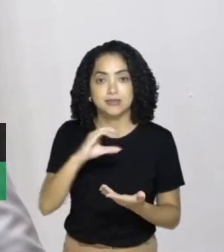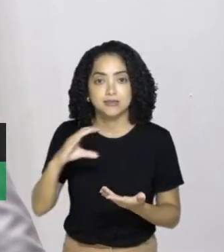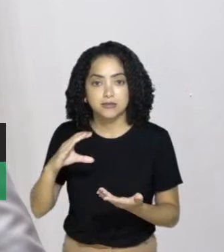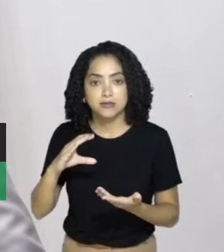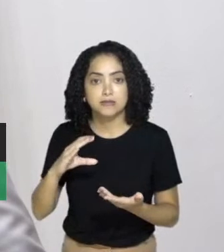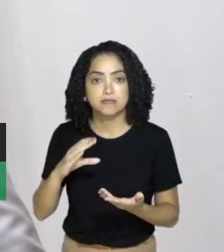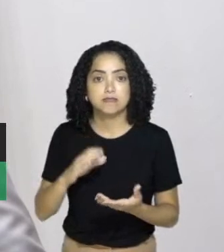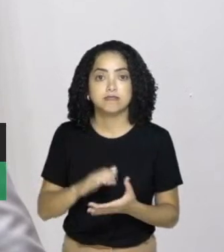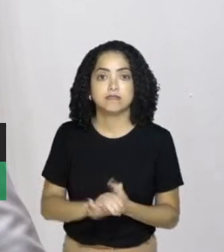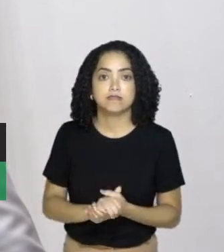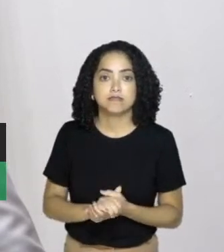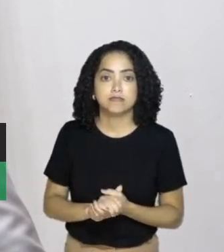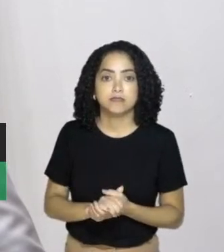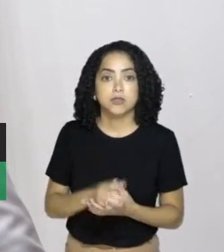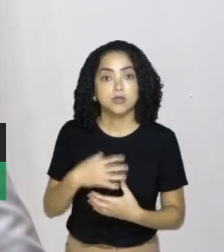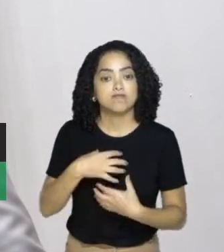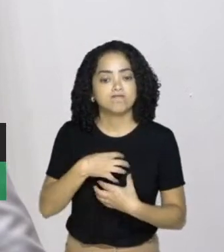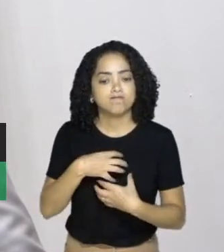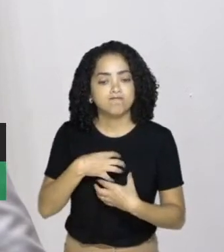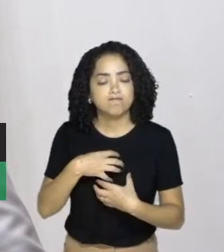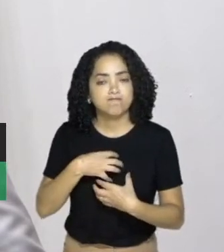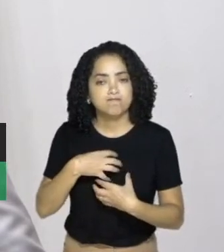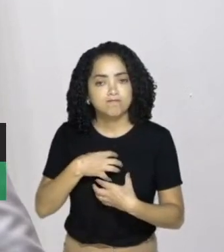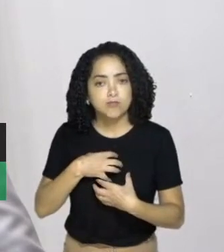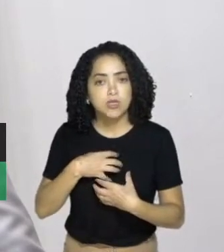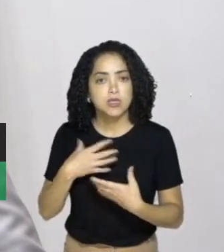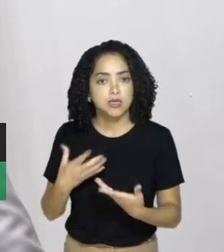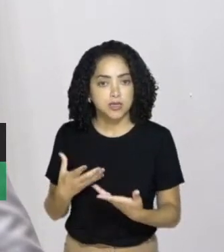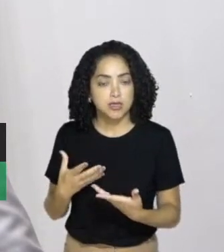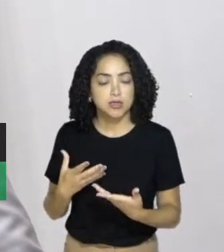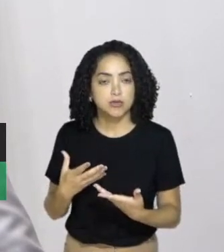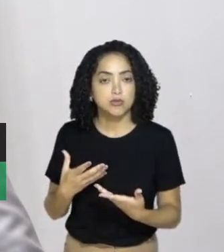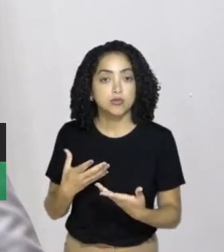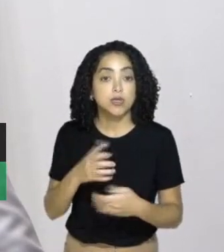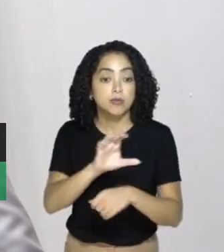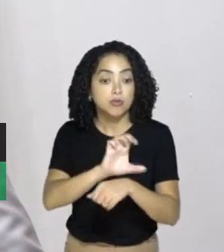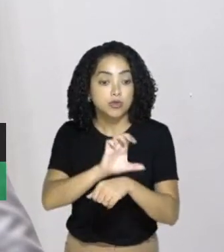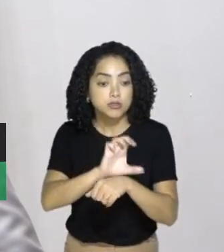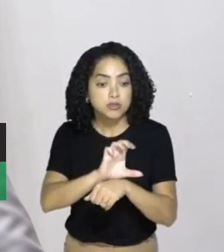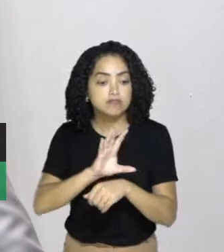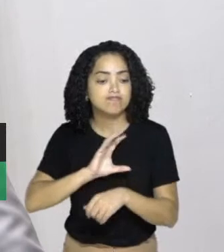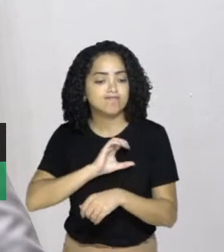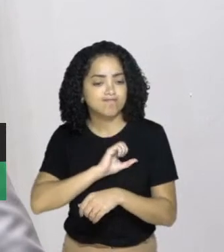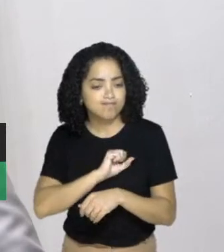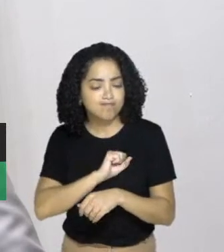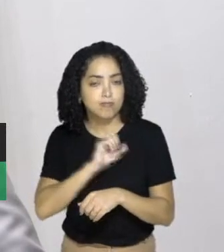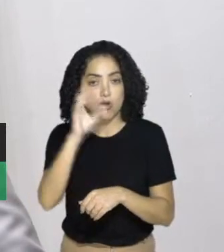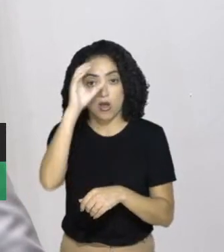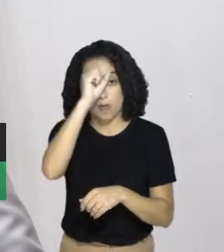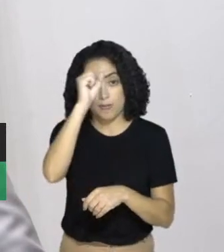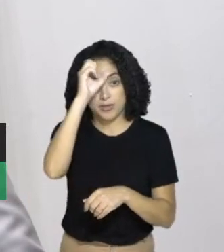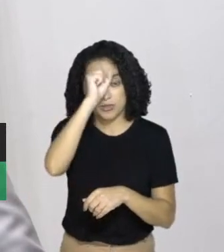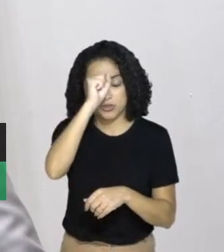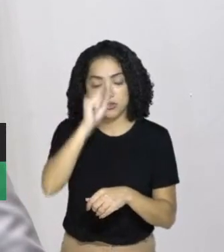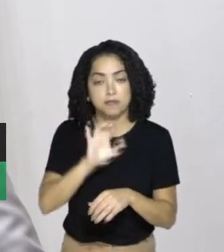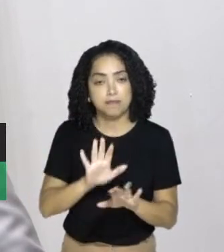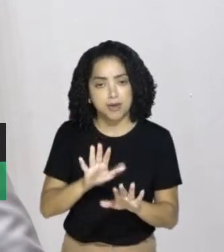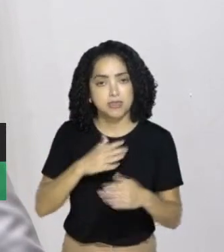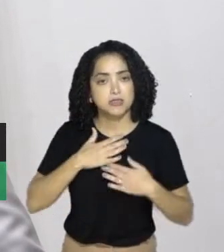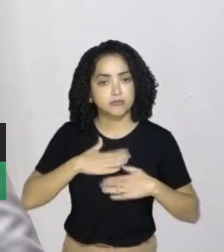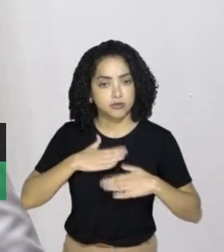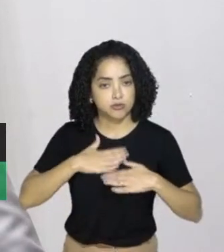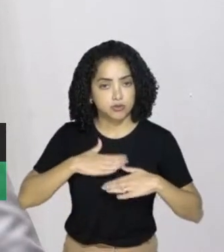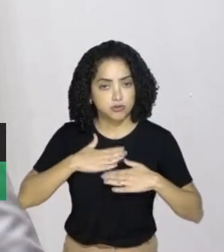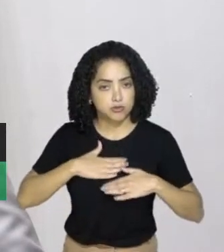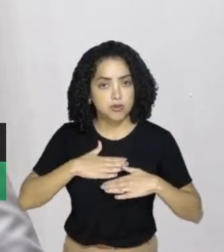posse por esse Estado, porque ele me adotou e eu aprendi a amá-lo. Fique tranquila, tem